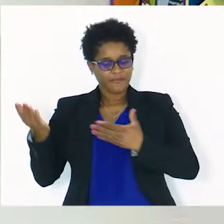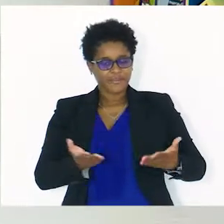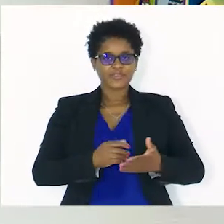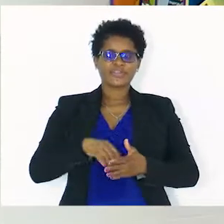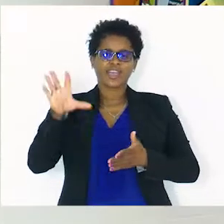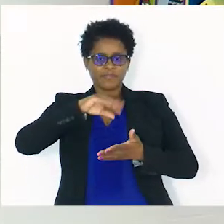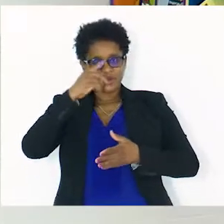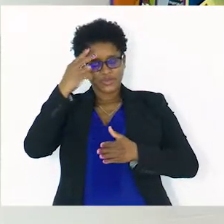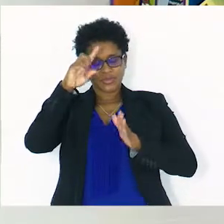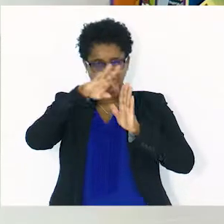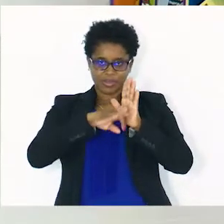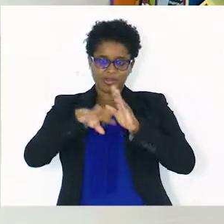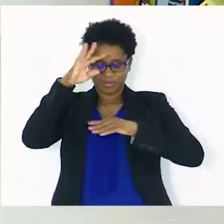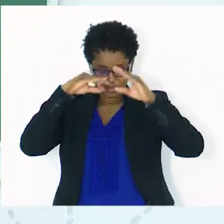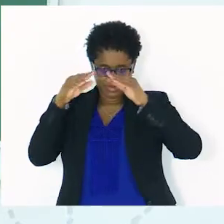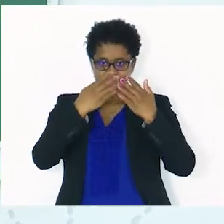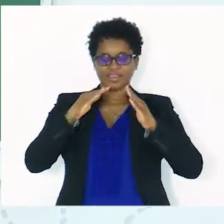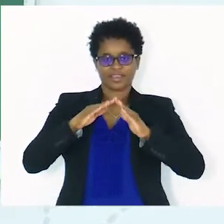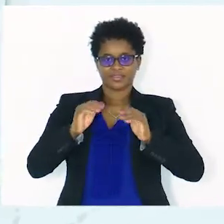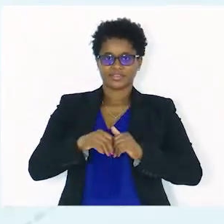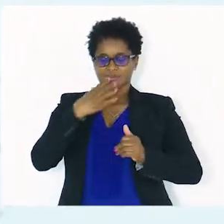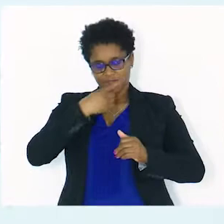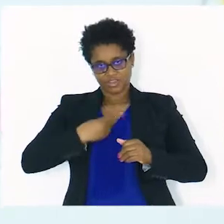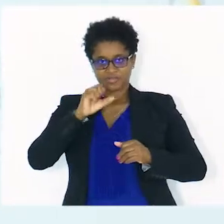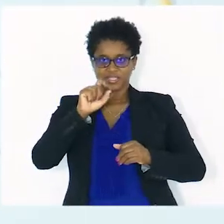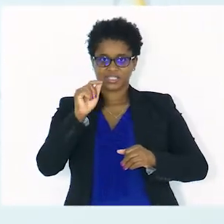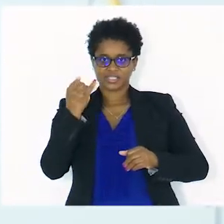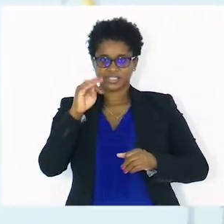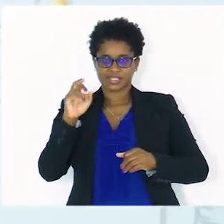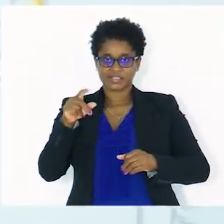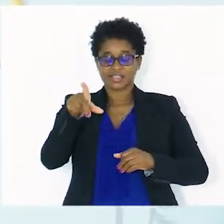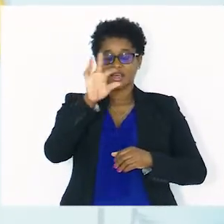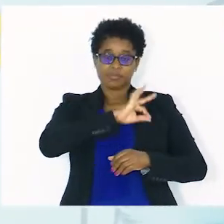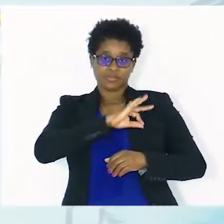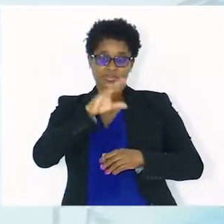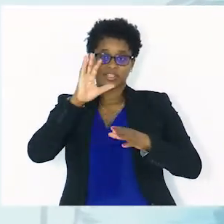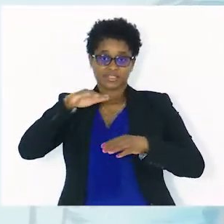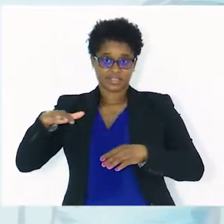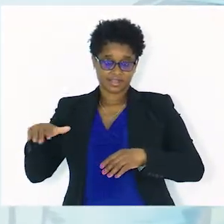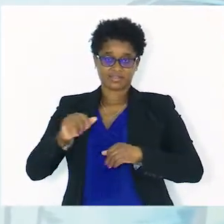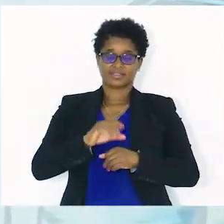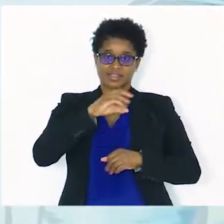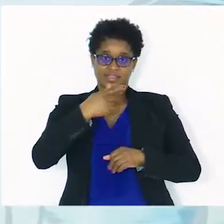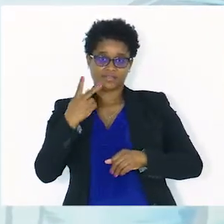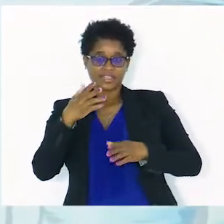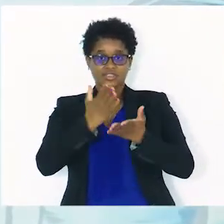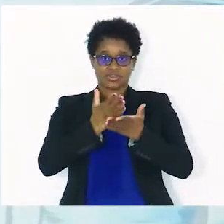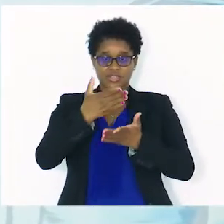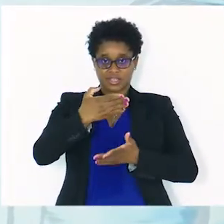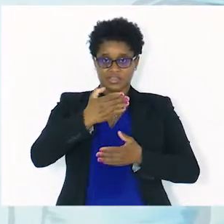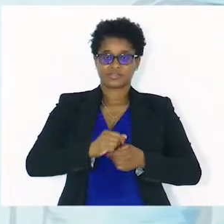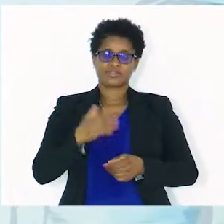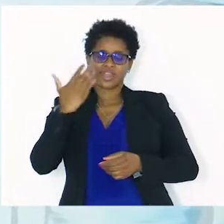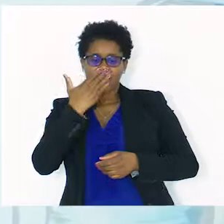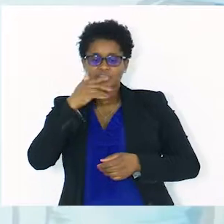Bem-vindos a mais um programa Aprender a Estudar em Casa. Eu sou Geisa Baessa, a vossa professora de Ciências da Terra e da Vida do 7º ano. Na